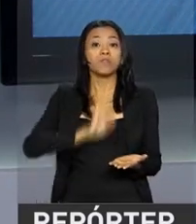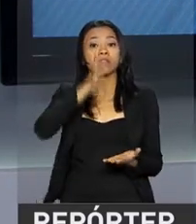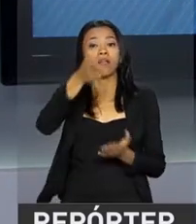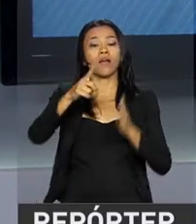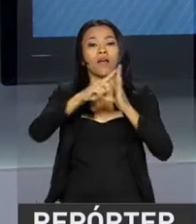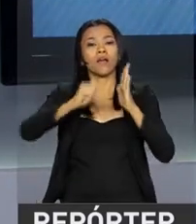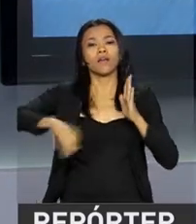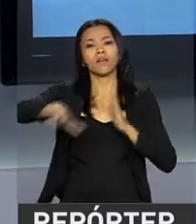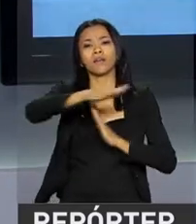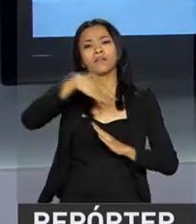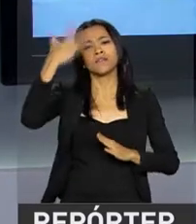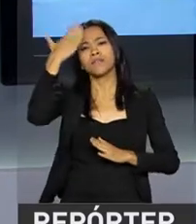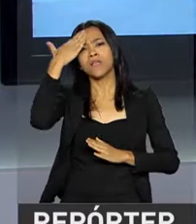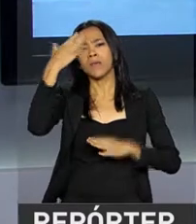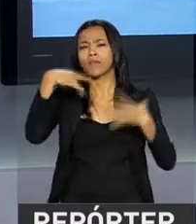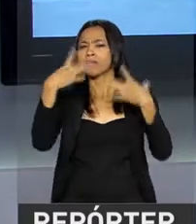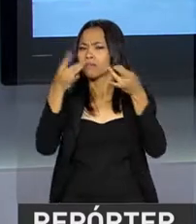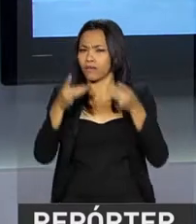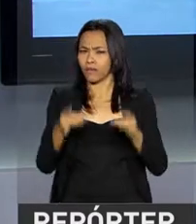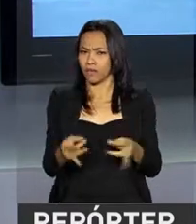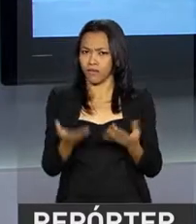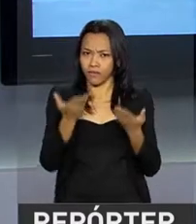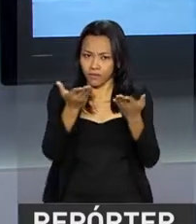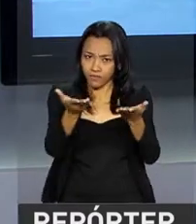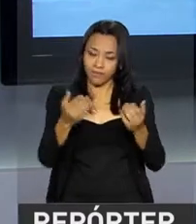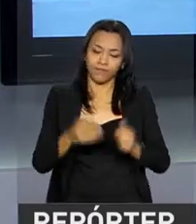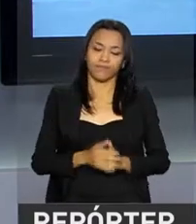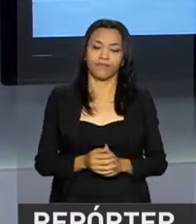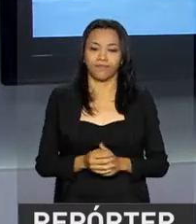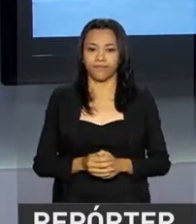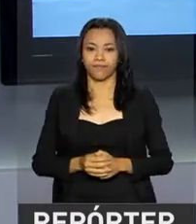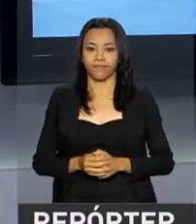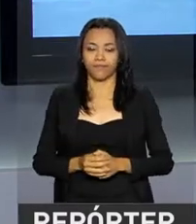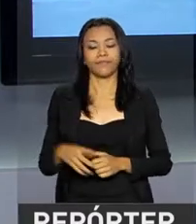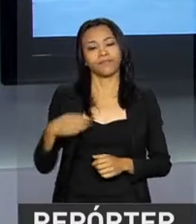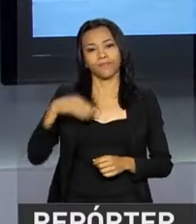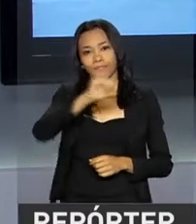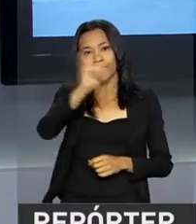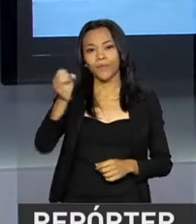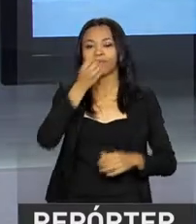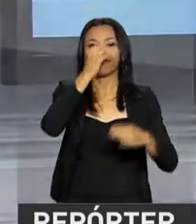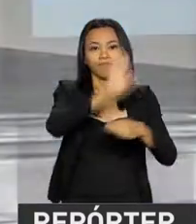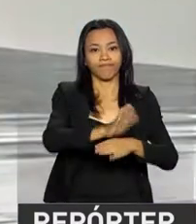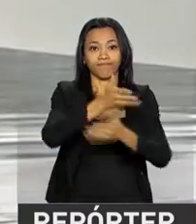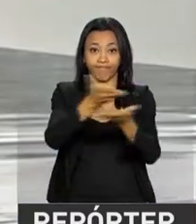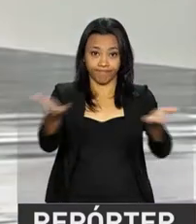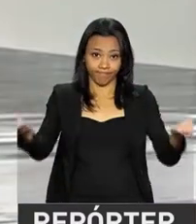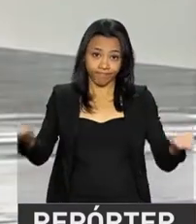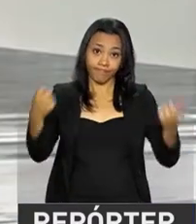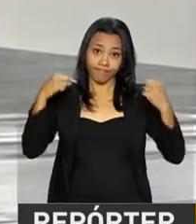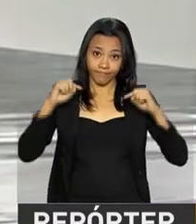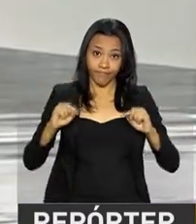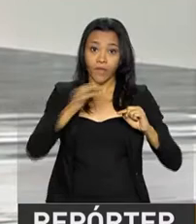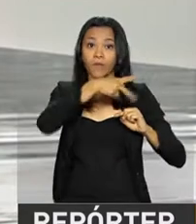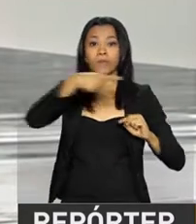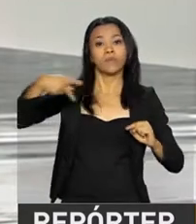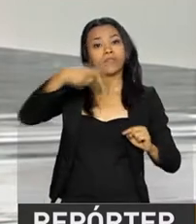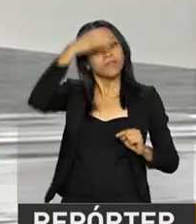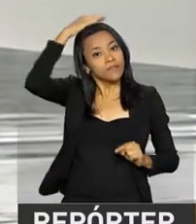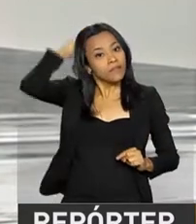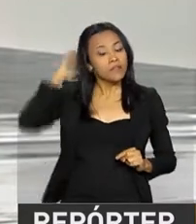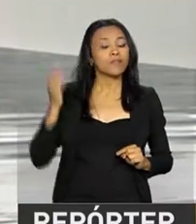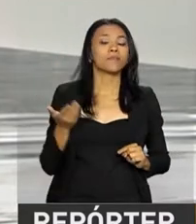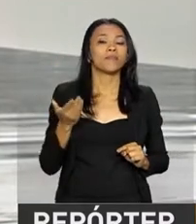com o repórter ney pereira nem é com você ainda está boa tarde a todos olha a isso o presidente michel temer